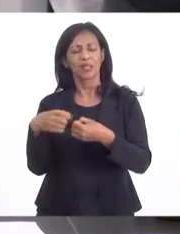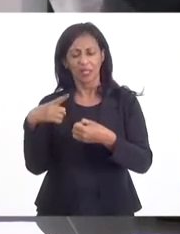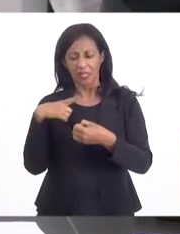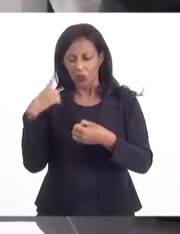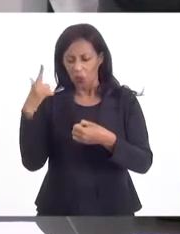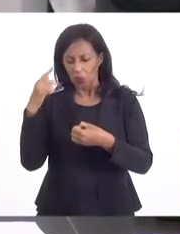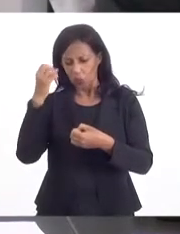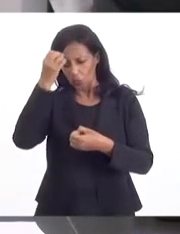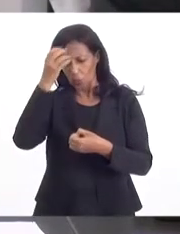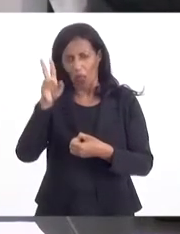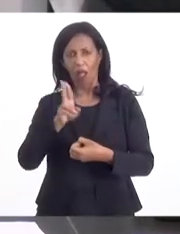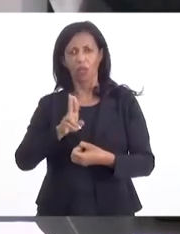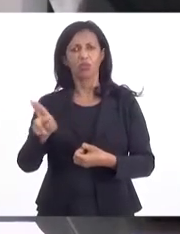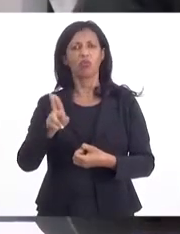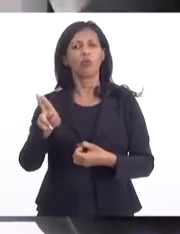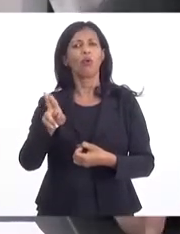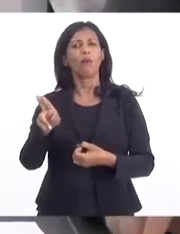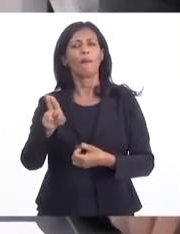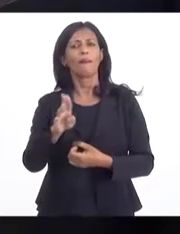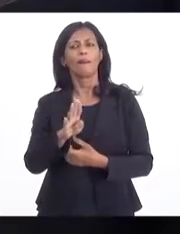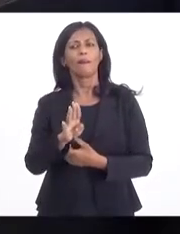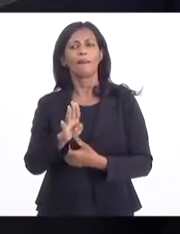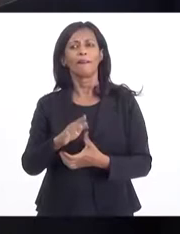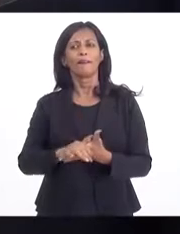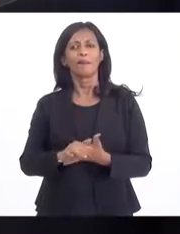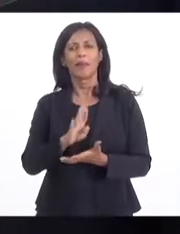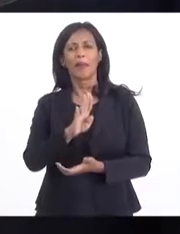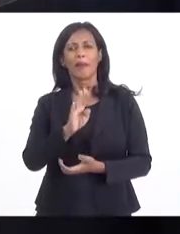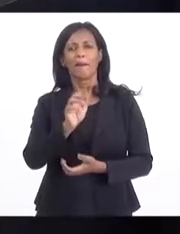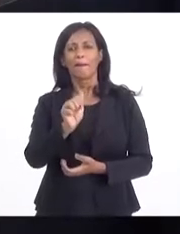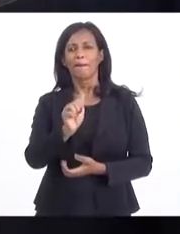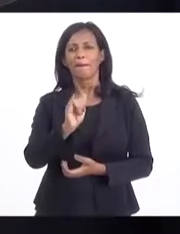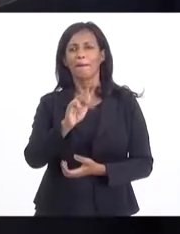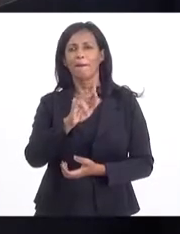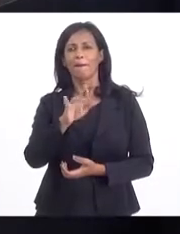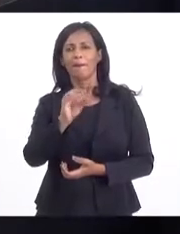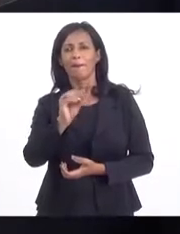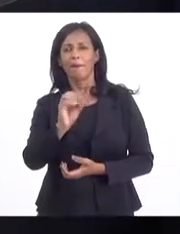Assim. Barros Filho? Eu acho que é Barros Filho.